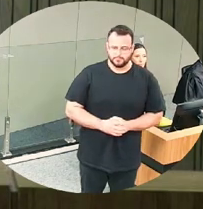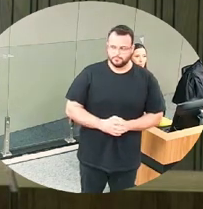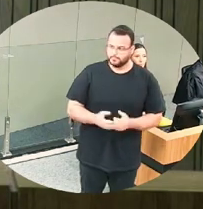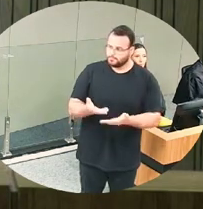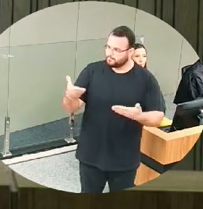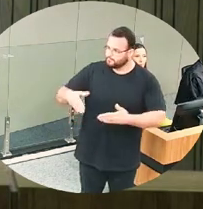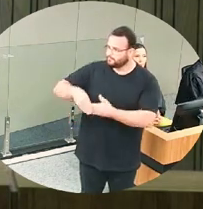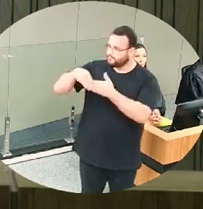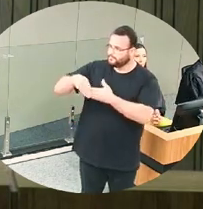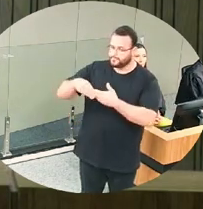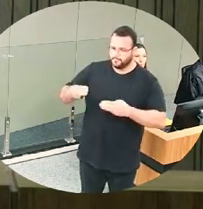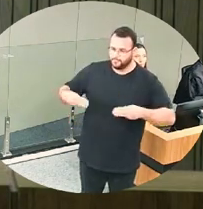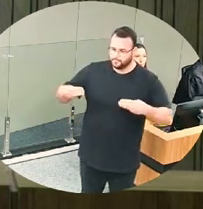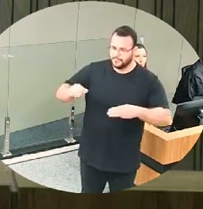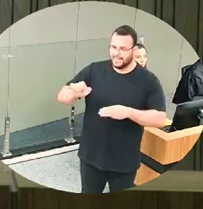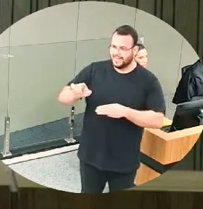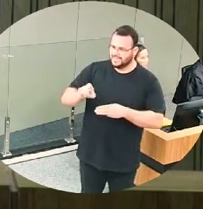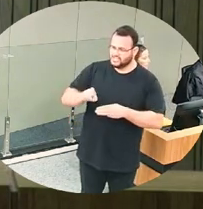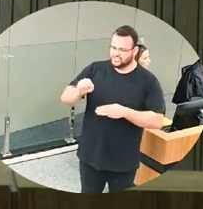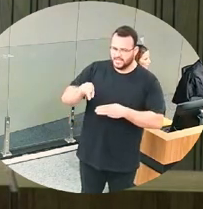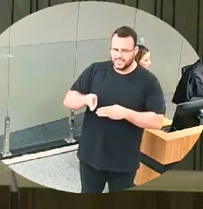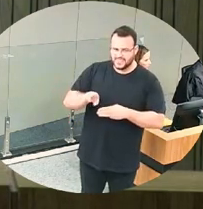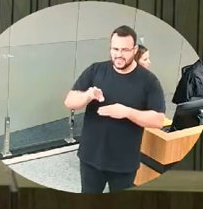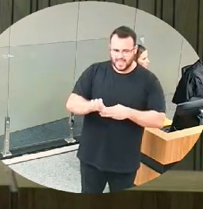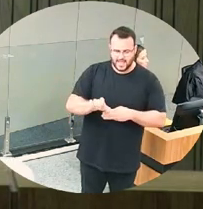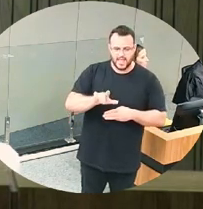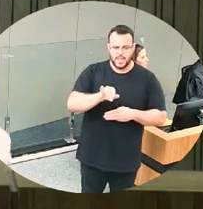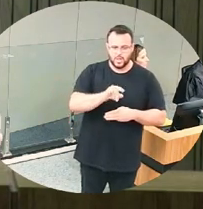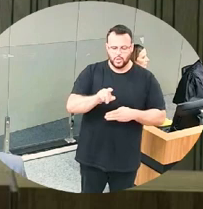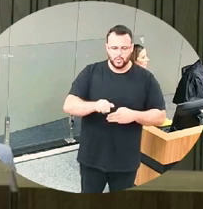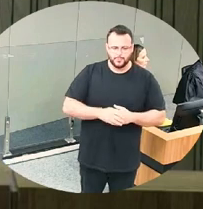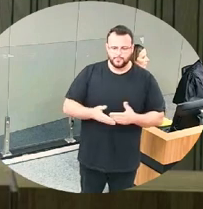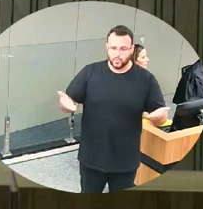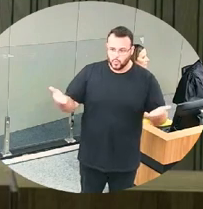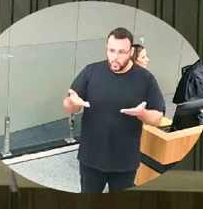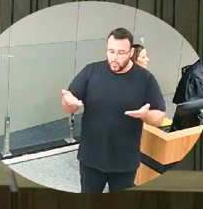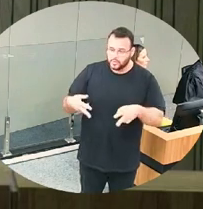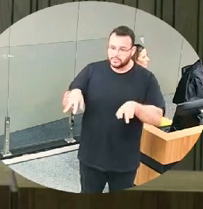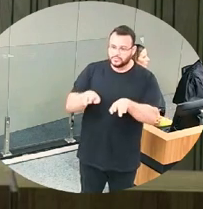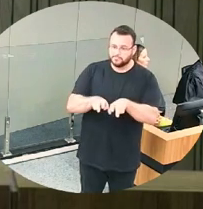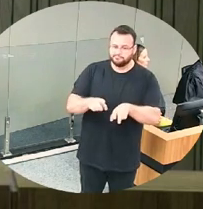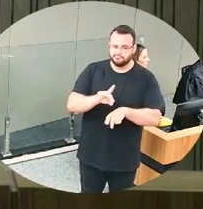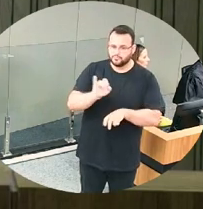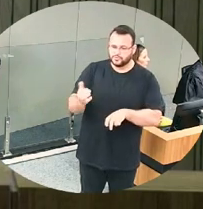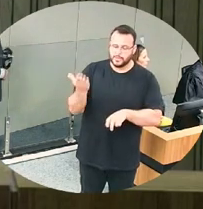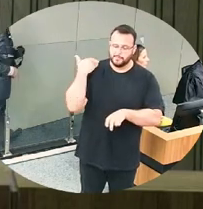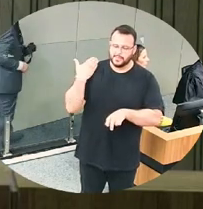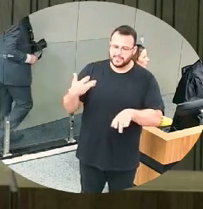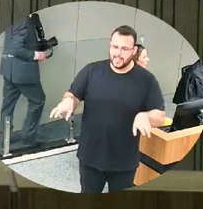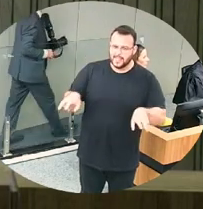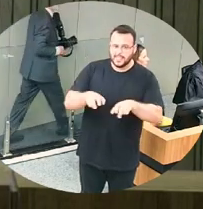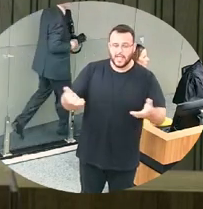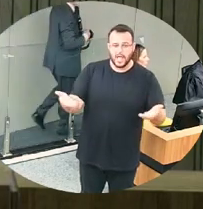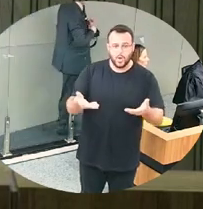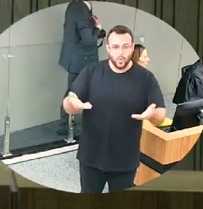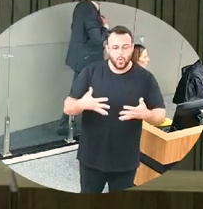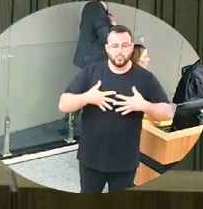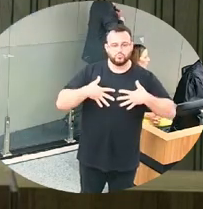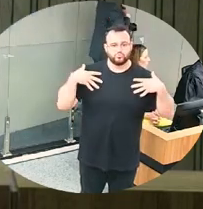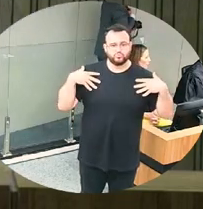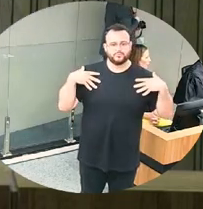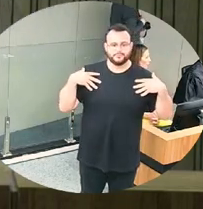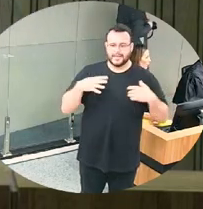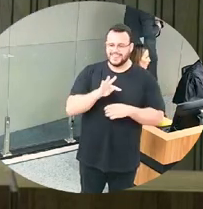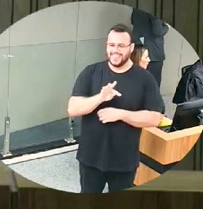quero saudar o Ministro Alexandre luí Ramos que um dia compôs essa corte que agora nos honra no